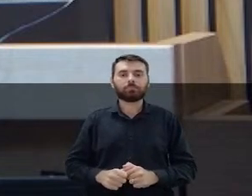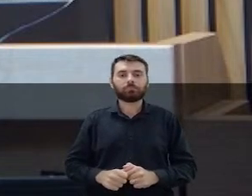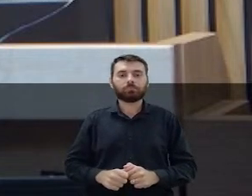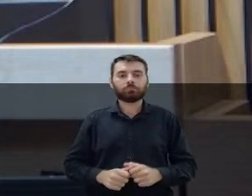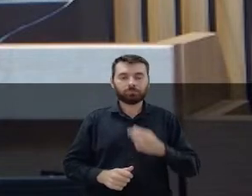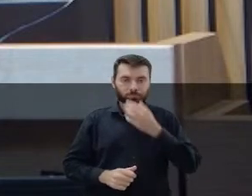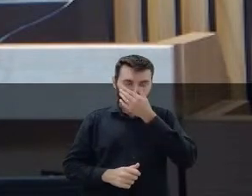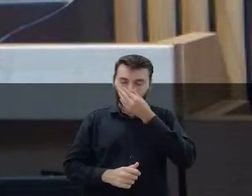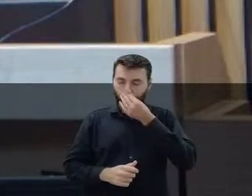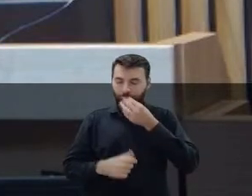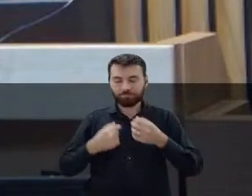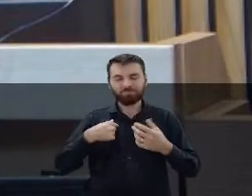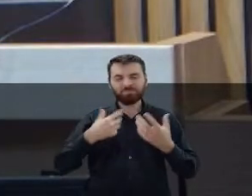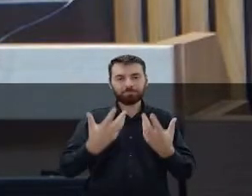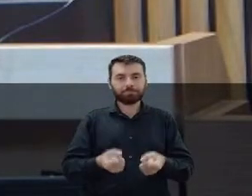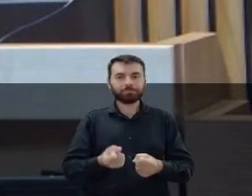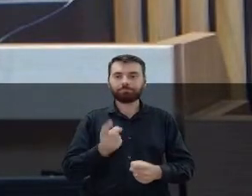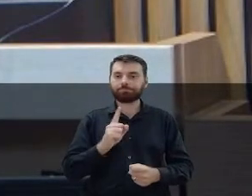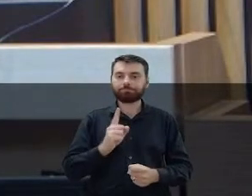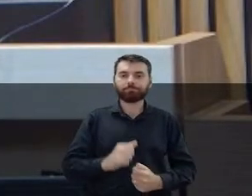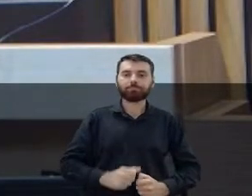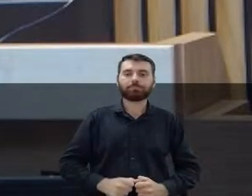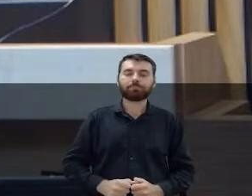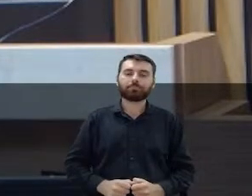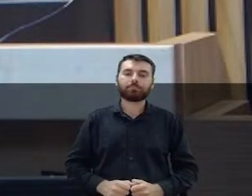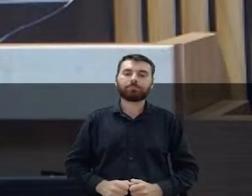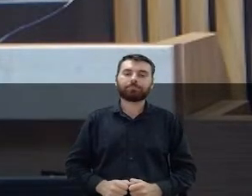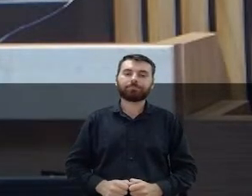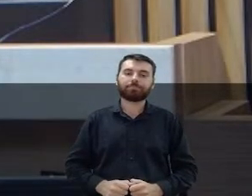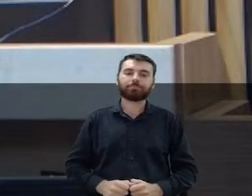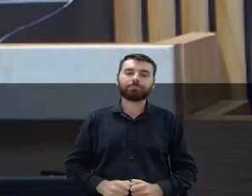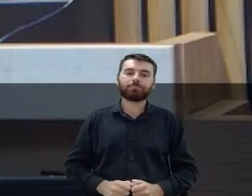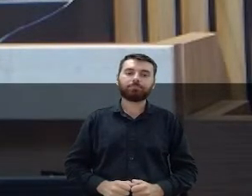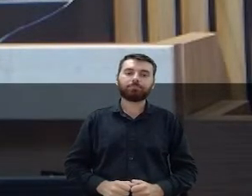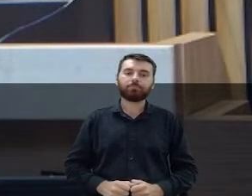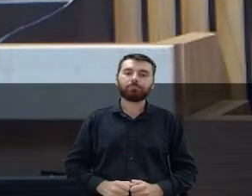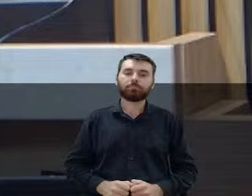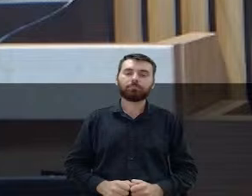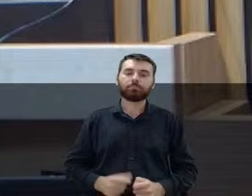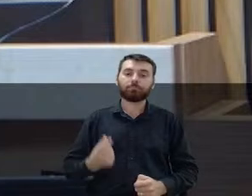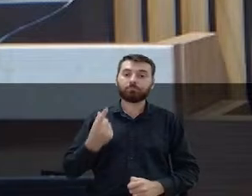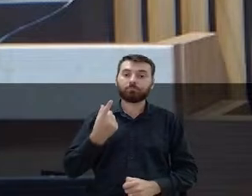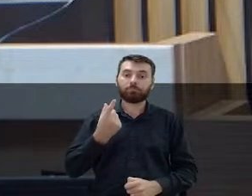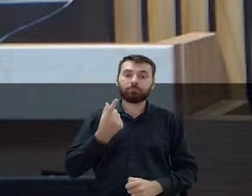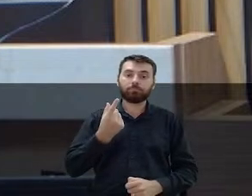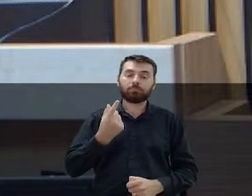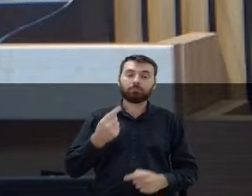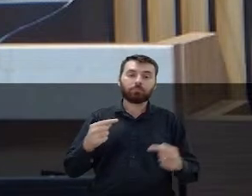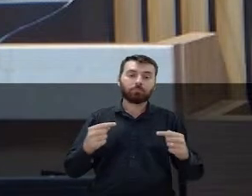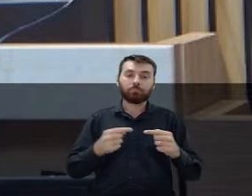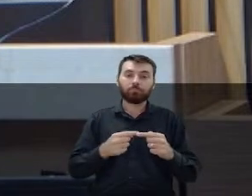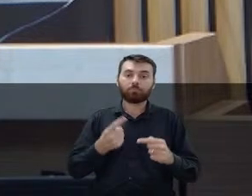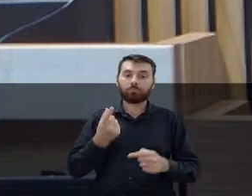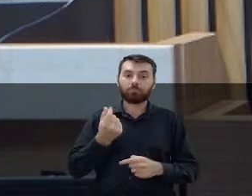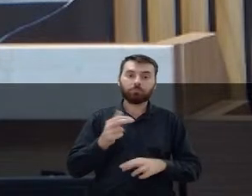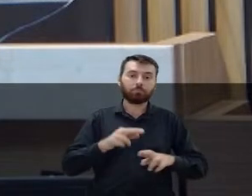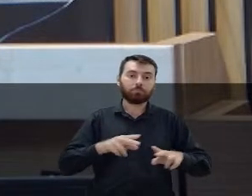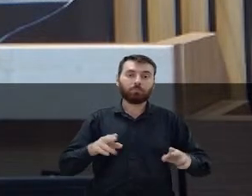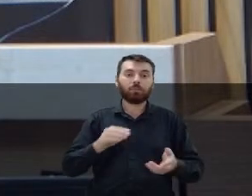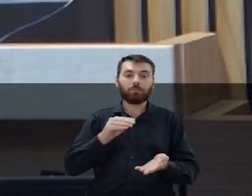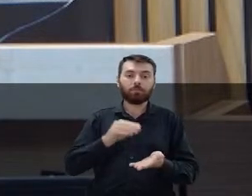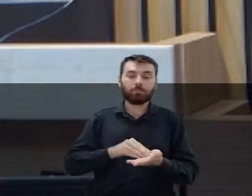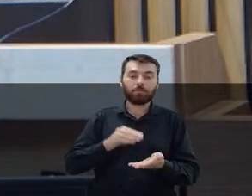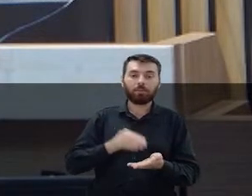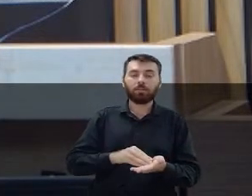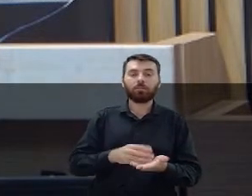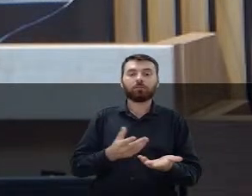condenação. Eu estou negando o provimento. A alegação de se tratar de valores advindos de falta de prestação de contas não